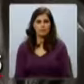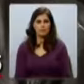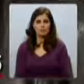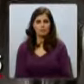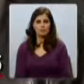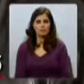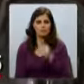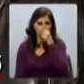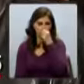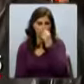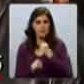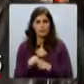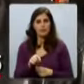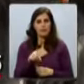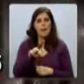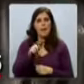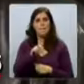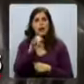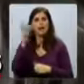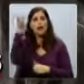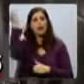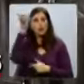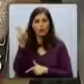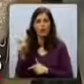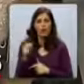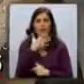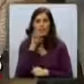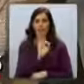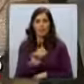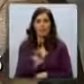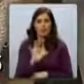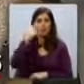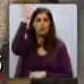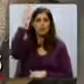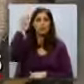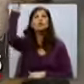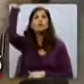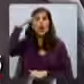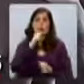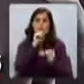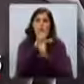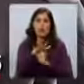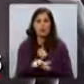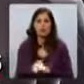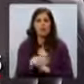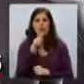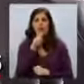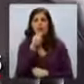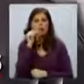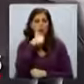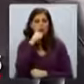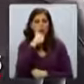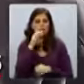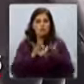This is absolutely a cultural Mecca and it's gorgeous. El tempo, el sol y el mar. The food, the wine,